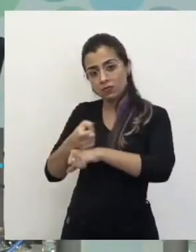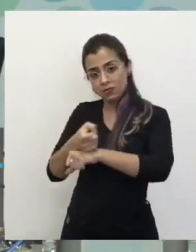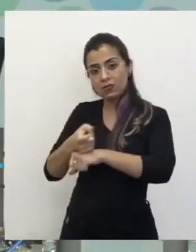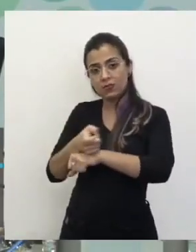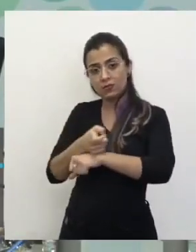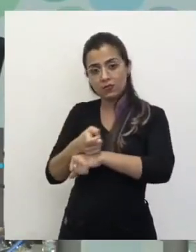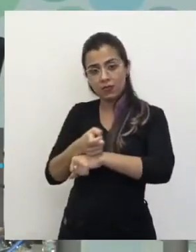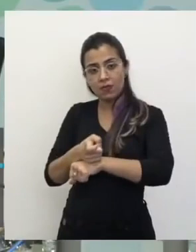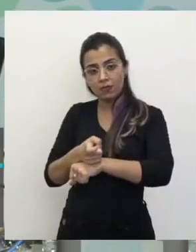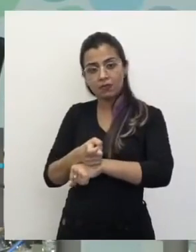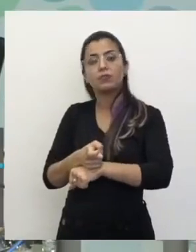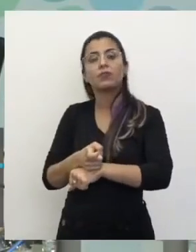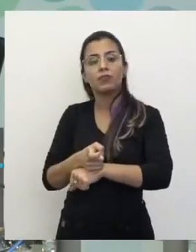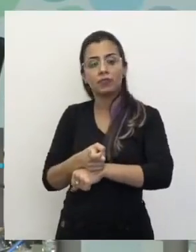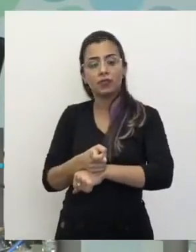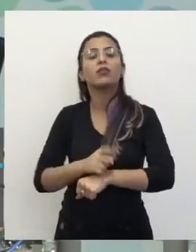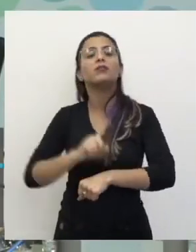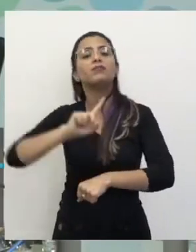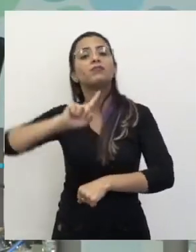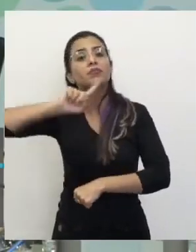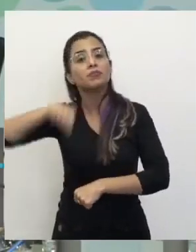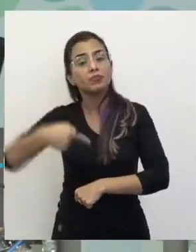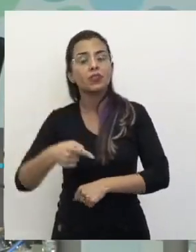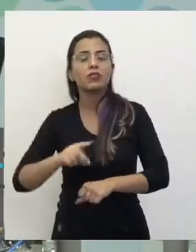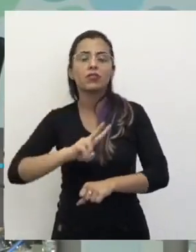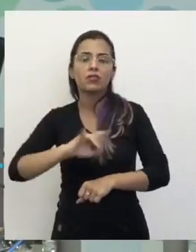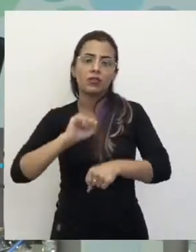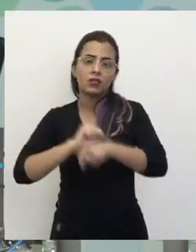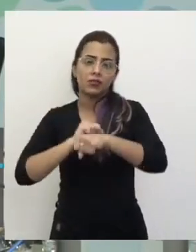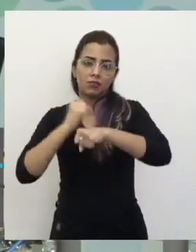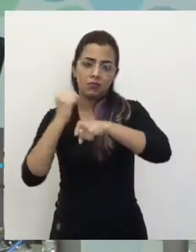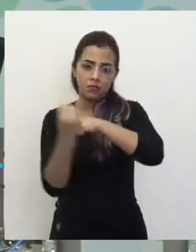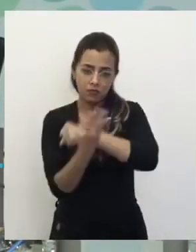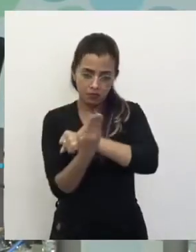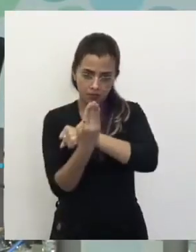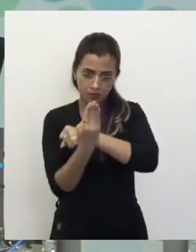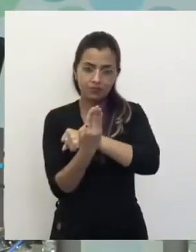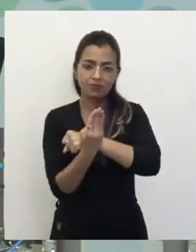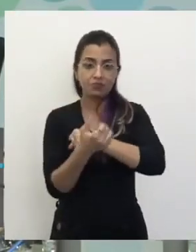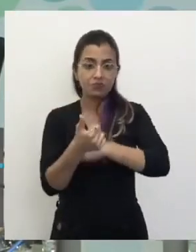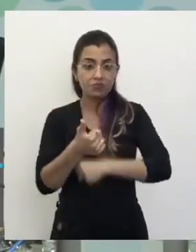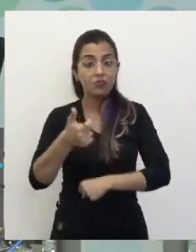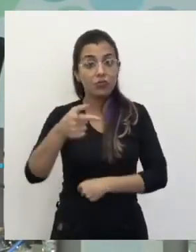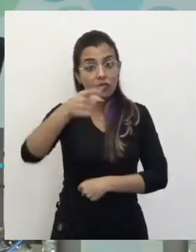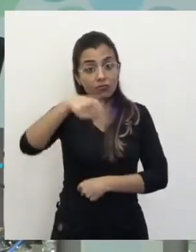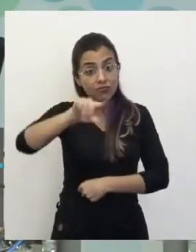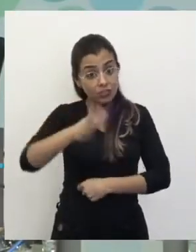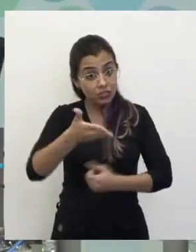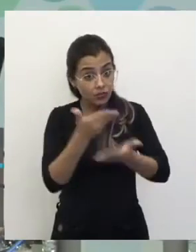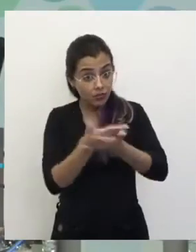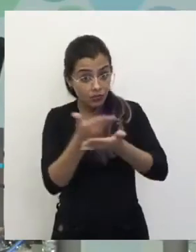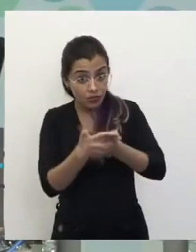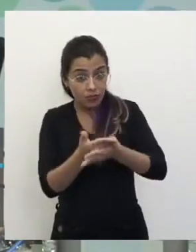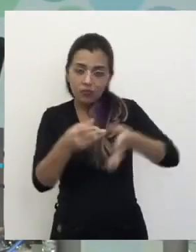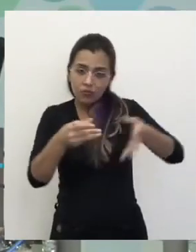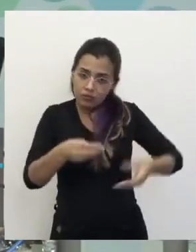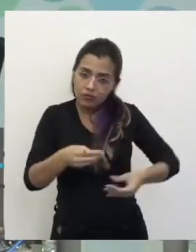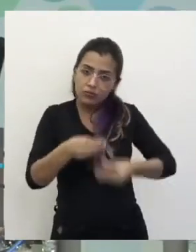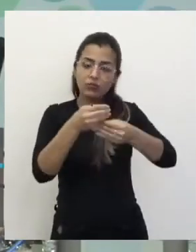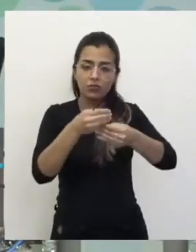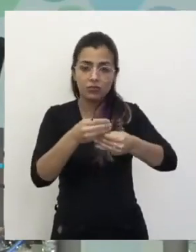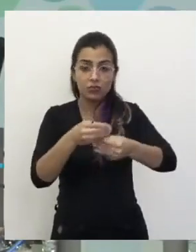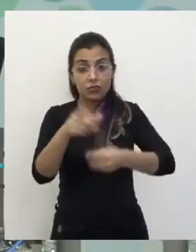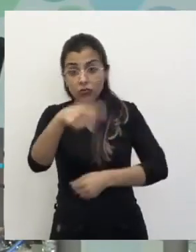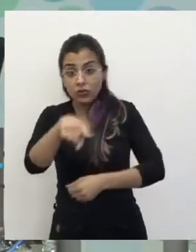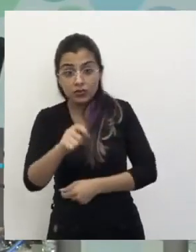vão faltar as substantivas, que é um grupo enorme. Galera que já estudou aí vai valer como um reforço. E a galera que não